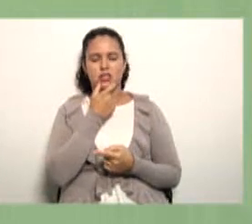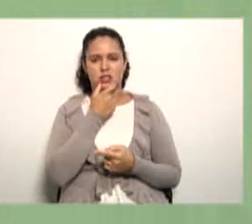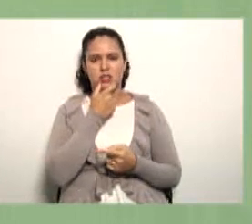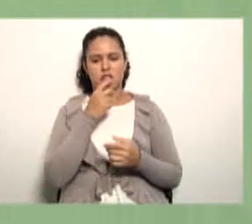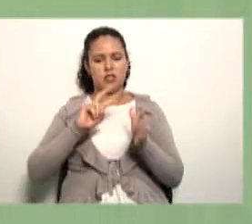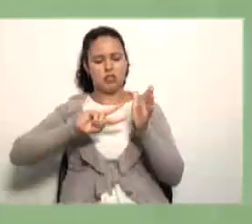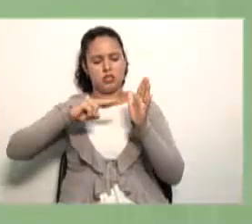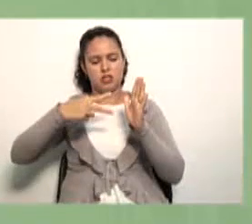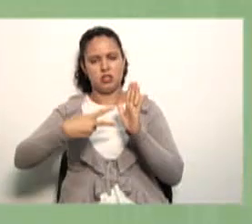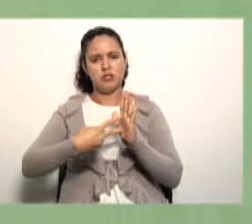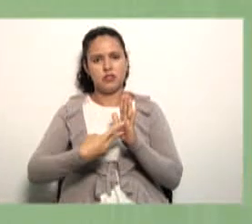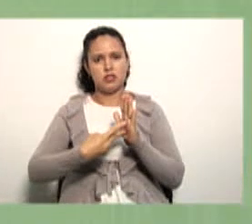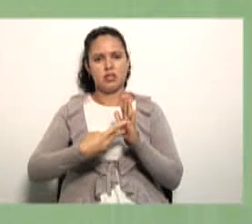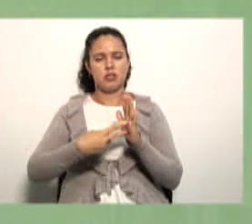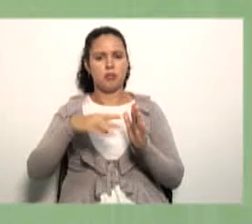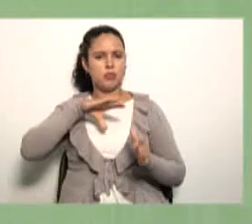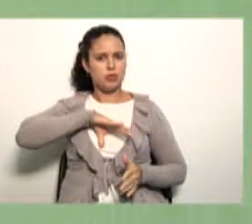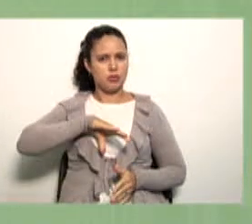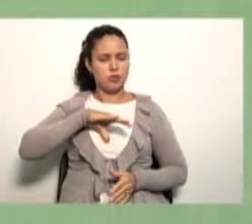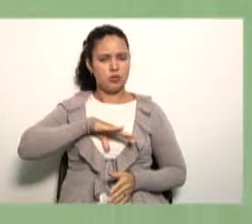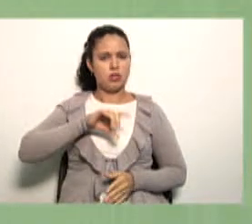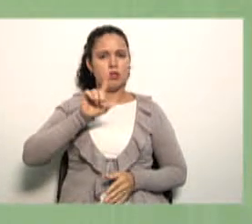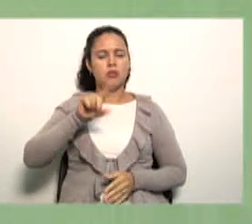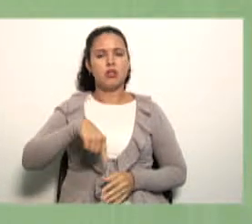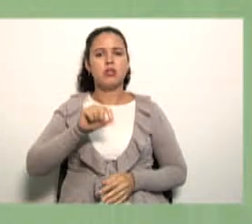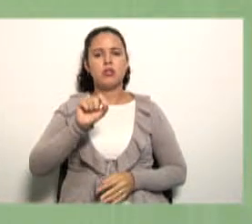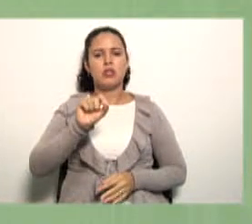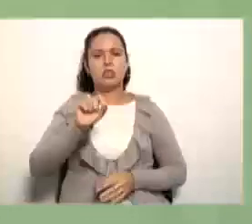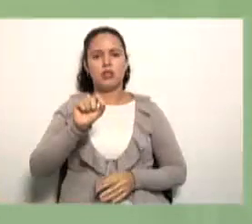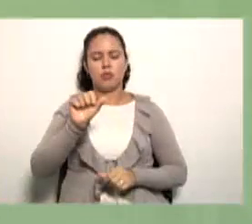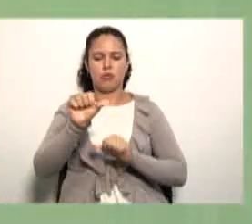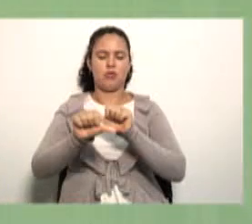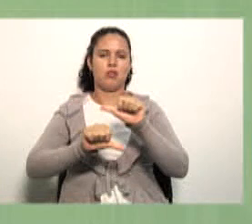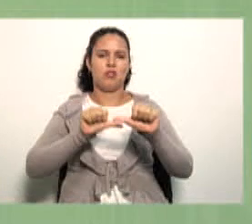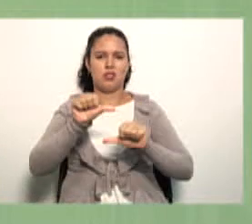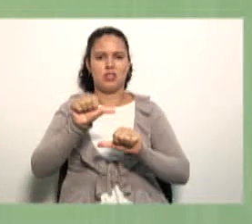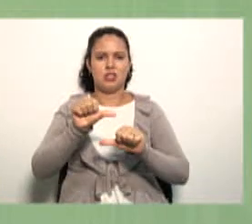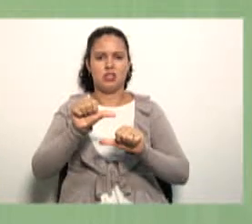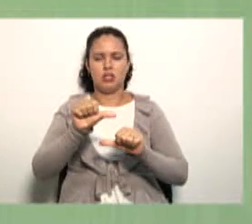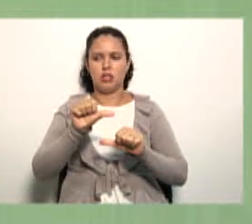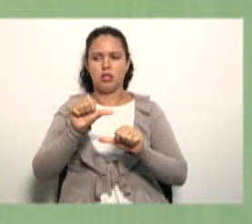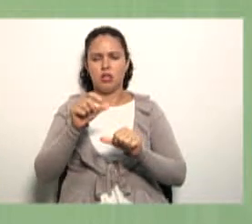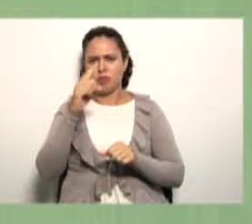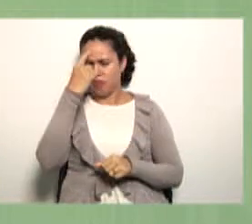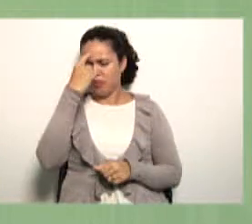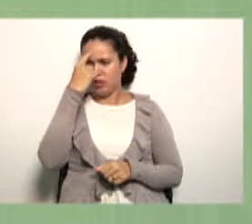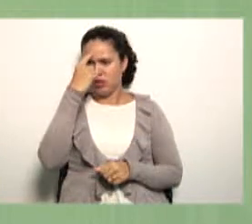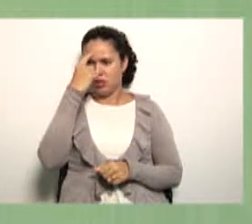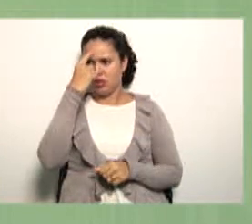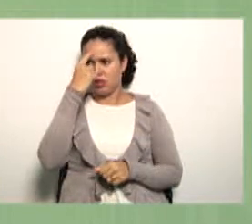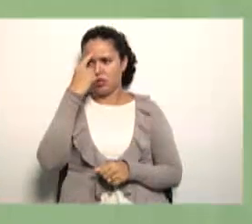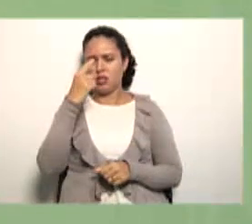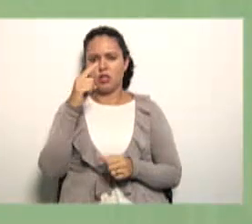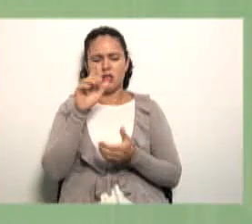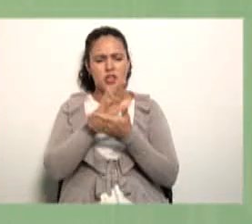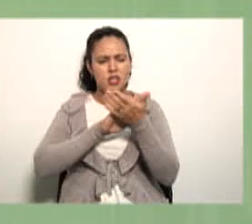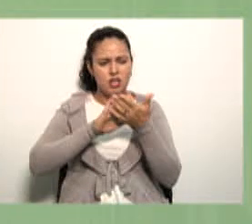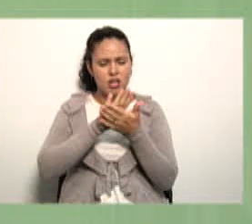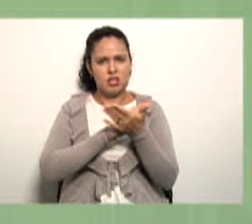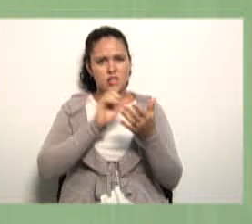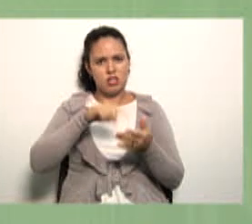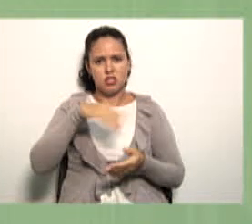A gente pode entender esse princípio como nada é de graça. A gente entende que para conseguirmos o